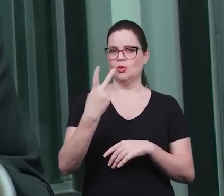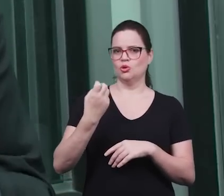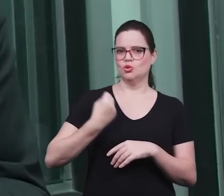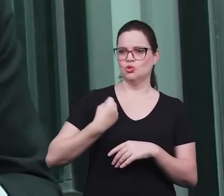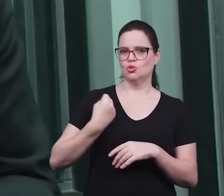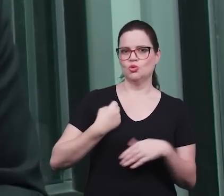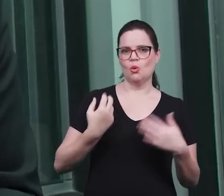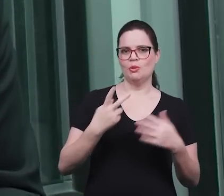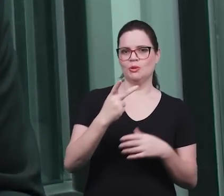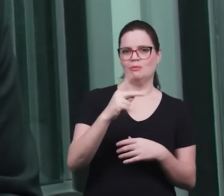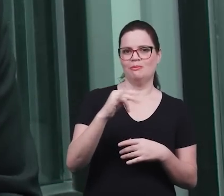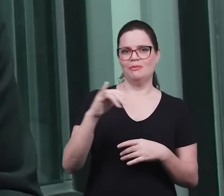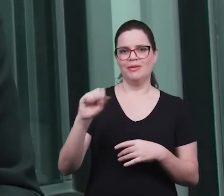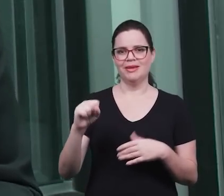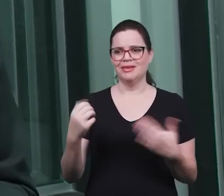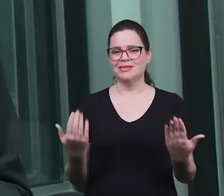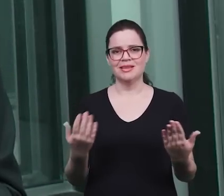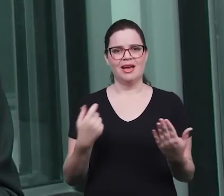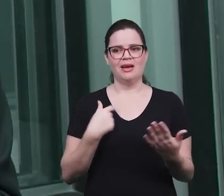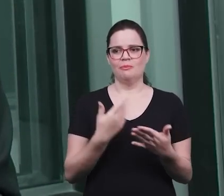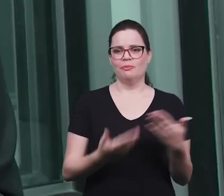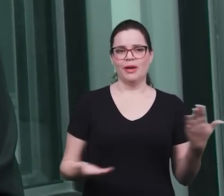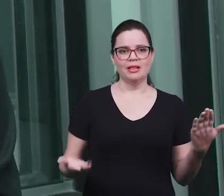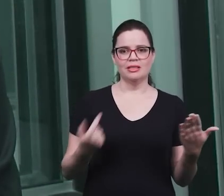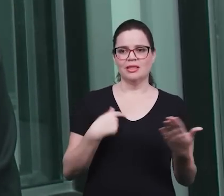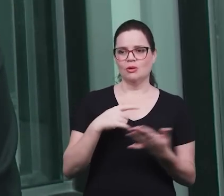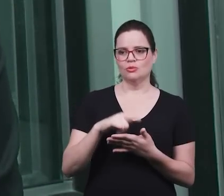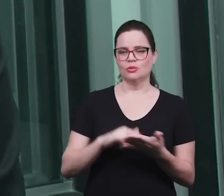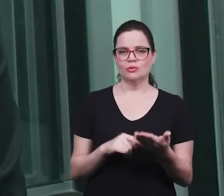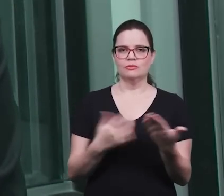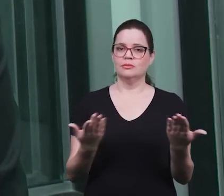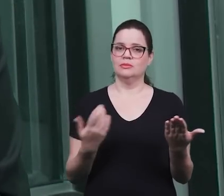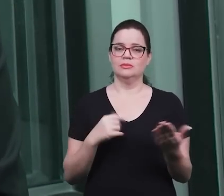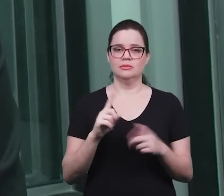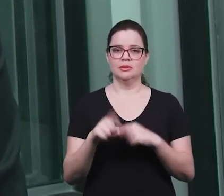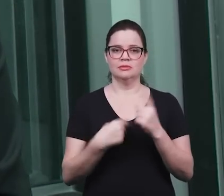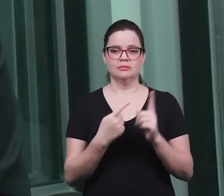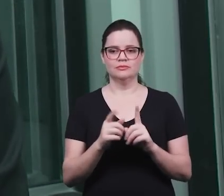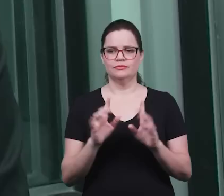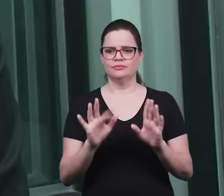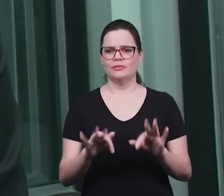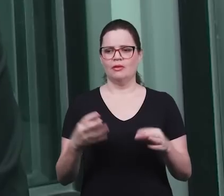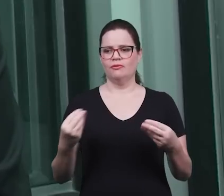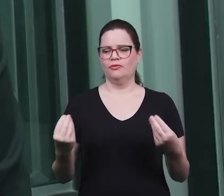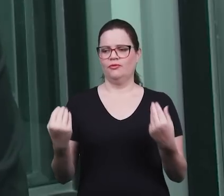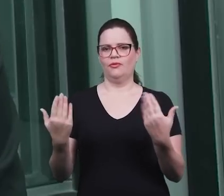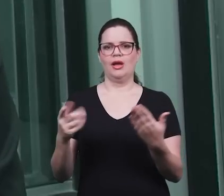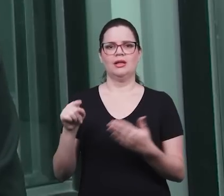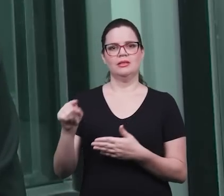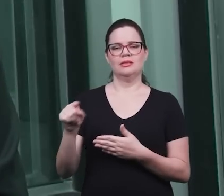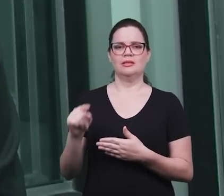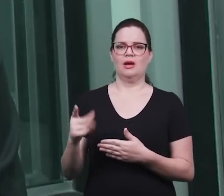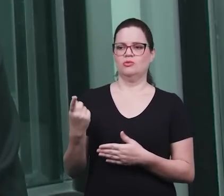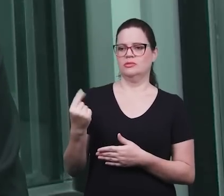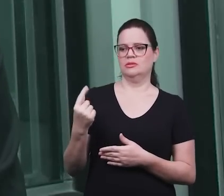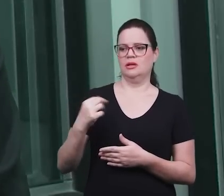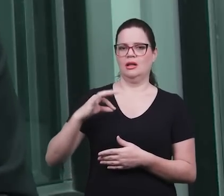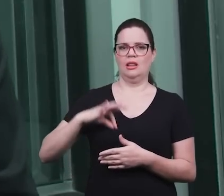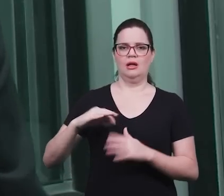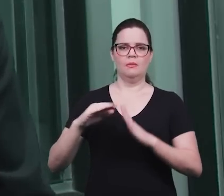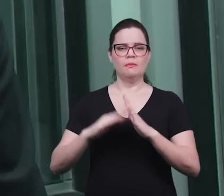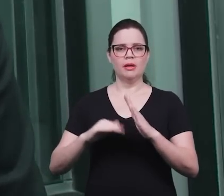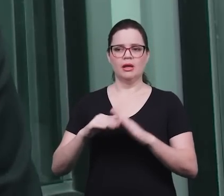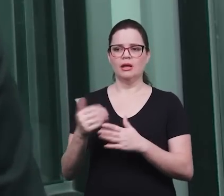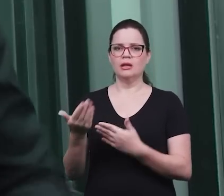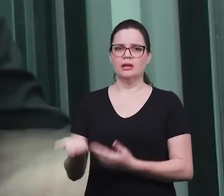tem uma ficha que está perdida, e no final do dia isso representa a concessão de um benefício a menor para o segurado,